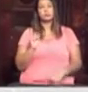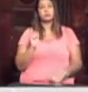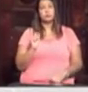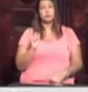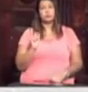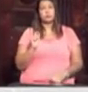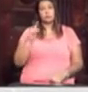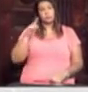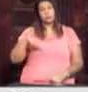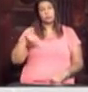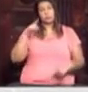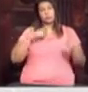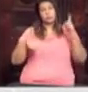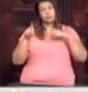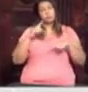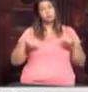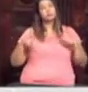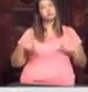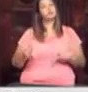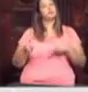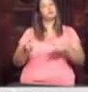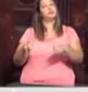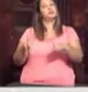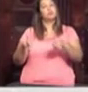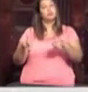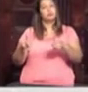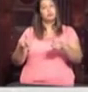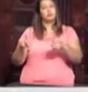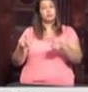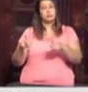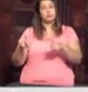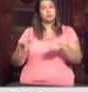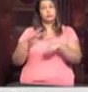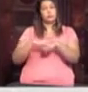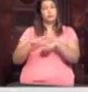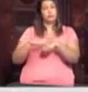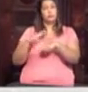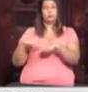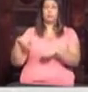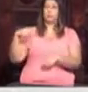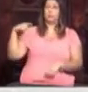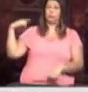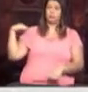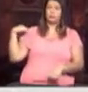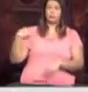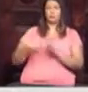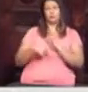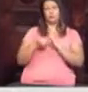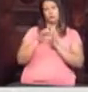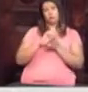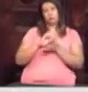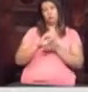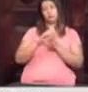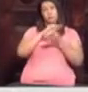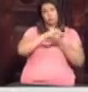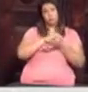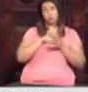que é governado, que é continuidade do governo anterior e do